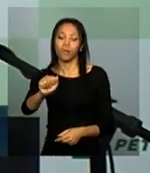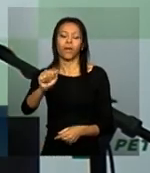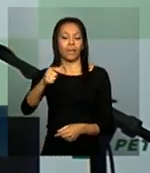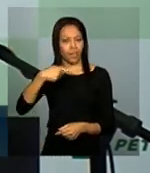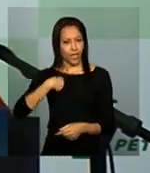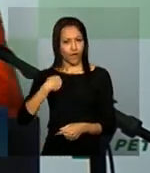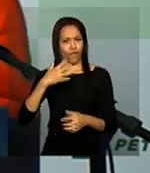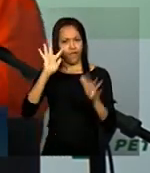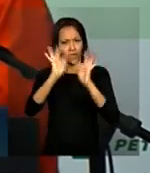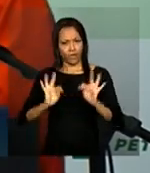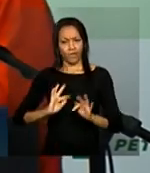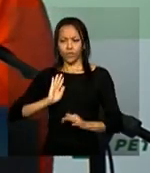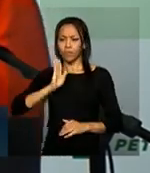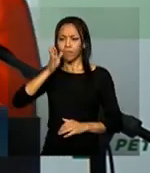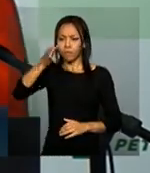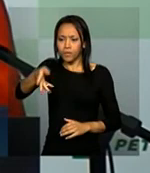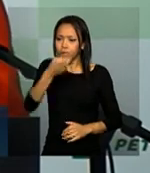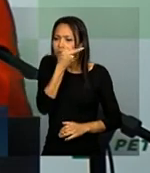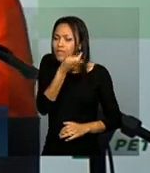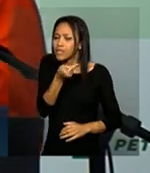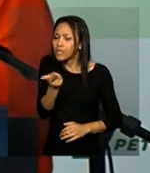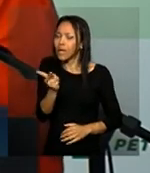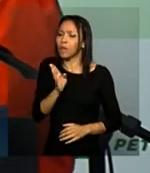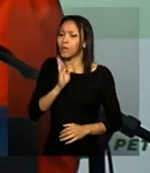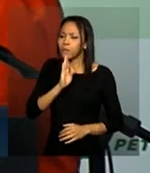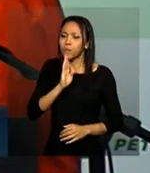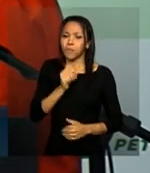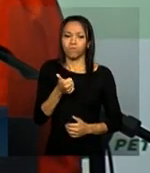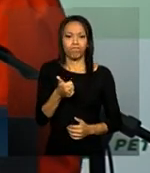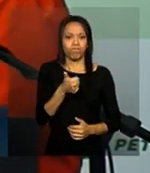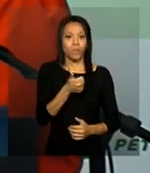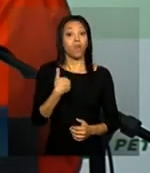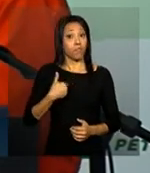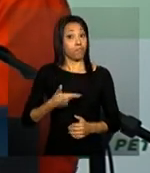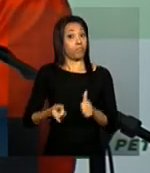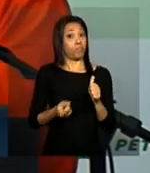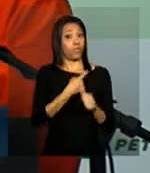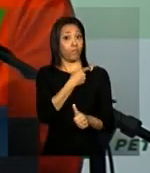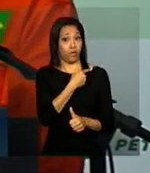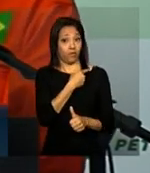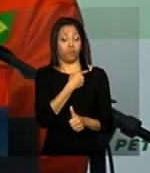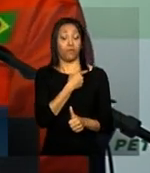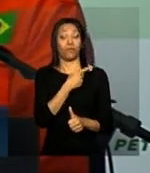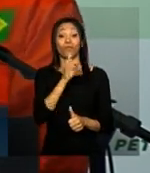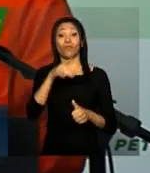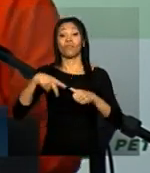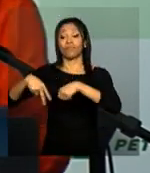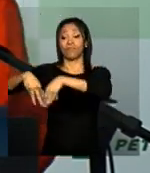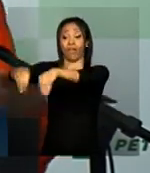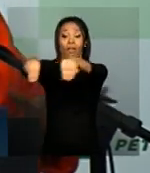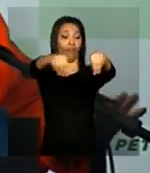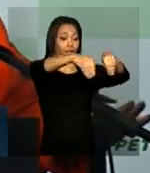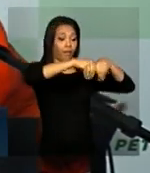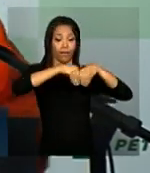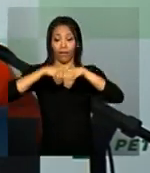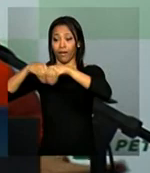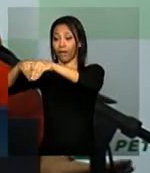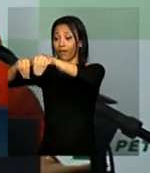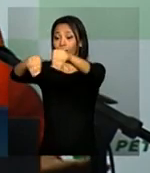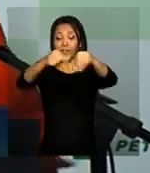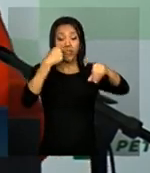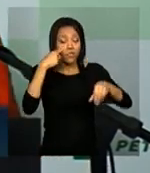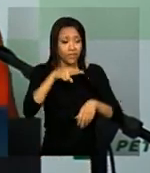de ver, porque, gente, eu já vim aqui, primeiro era só terra, era